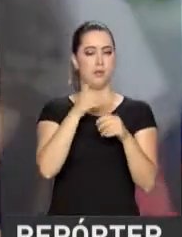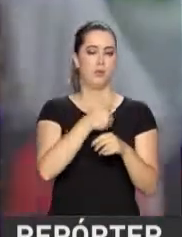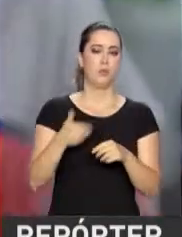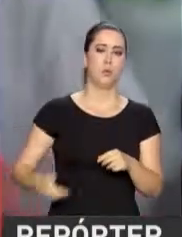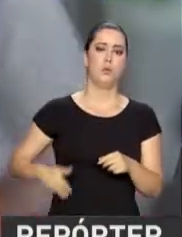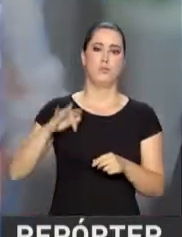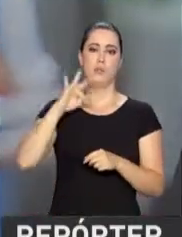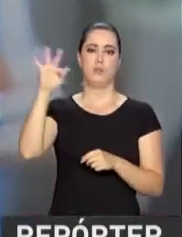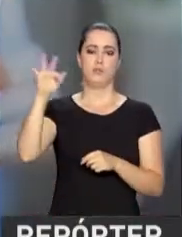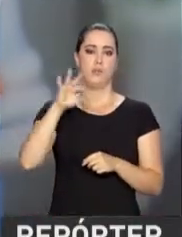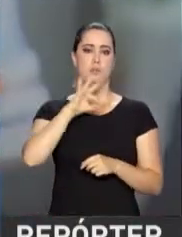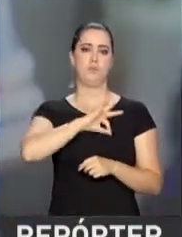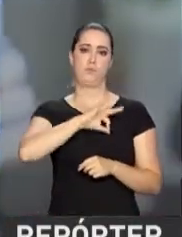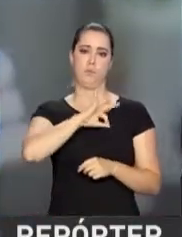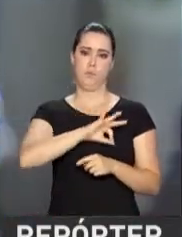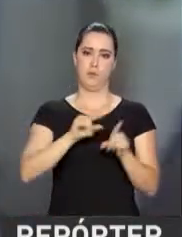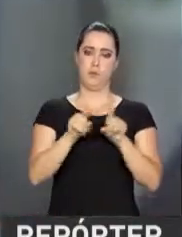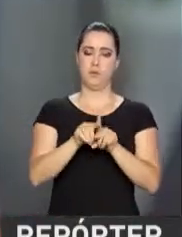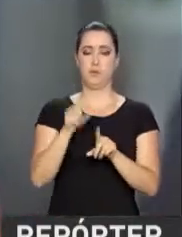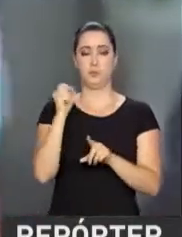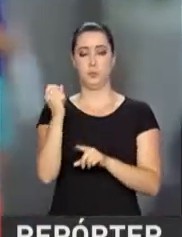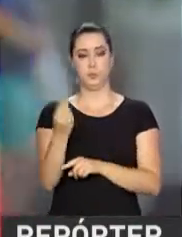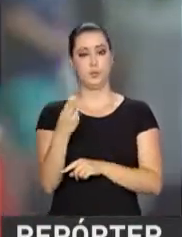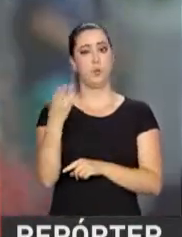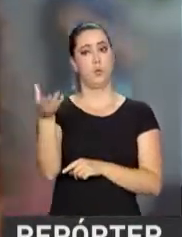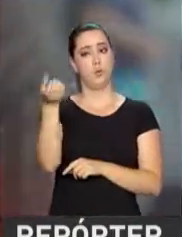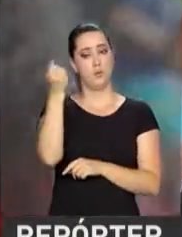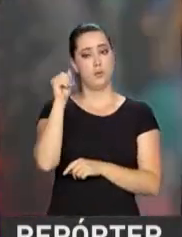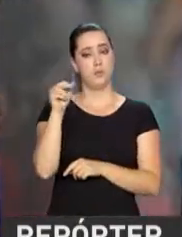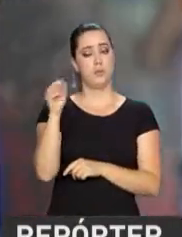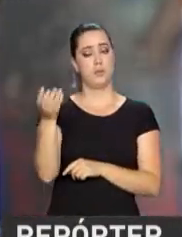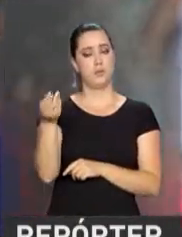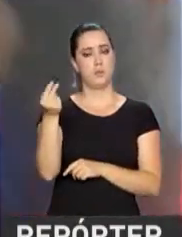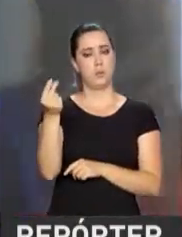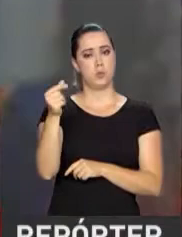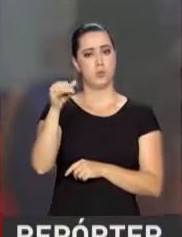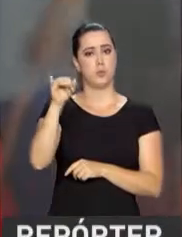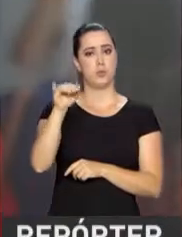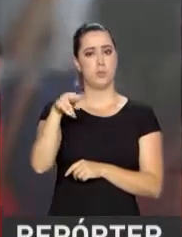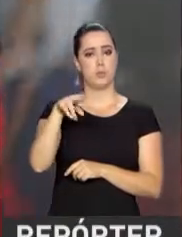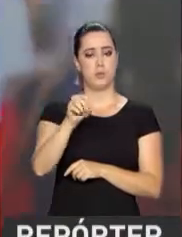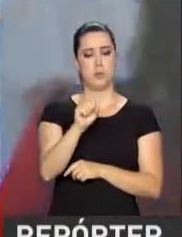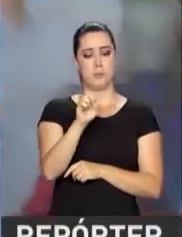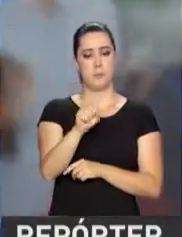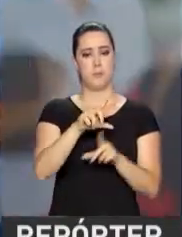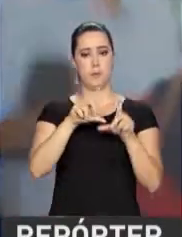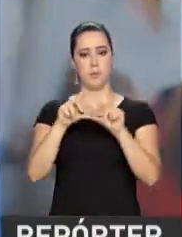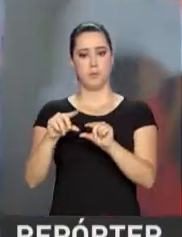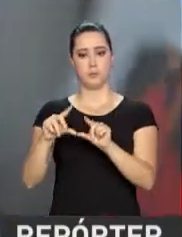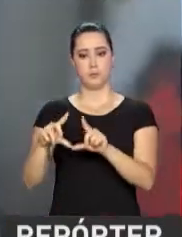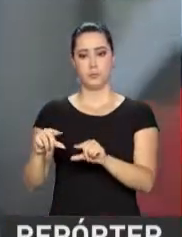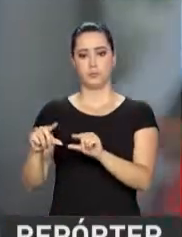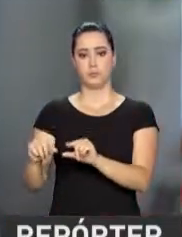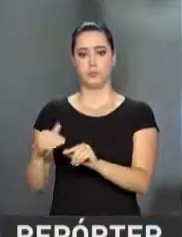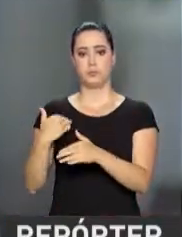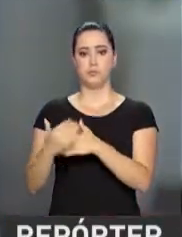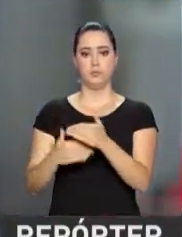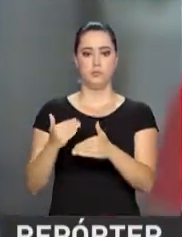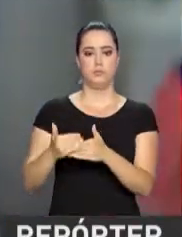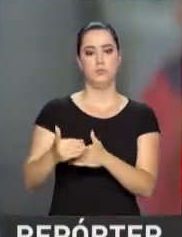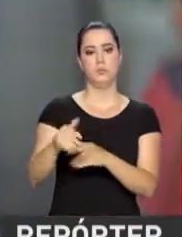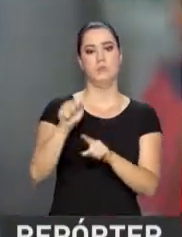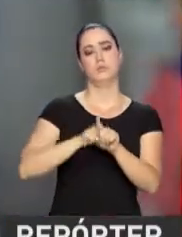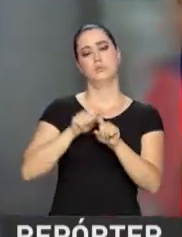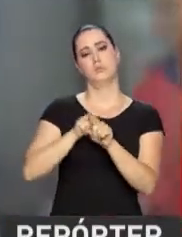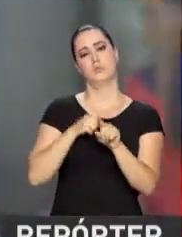pensionistas do inss a medida acompanha a queda na taxa básica de do país ao longo dos últimos meses